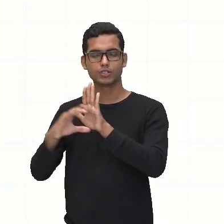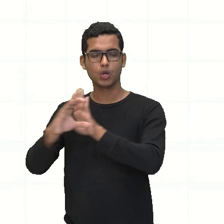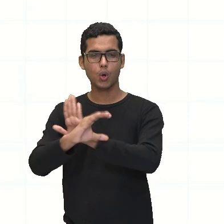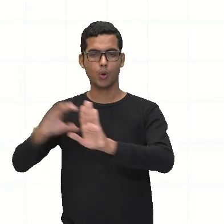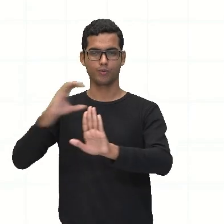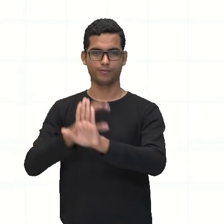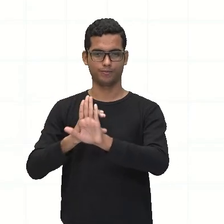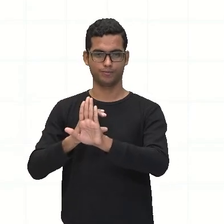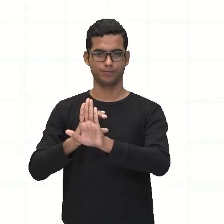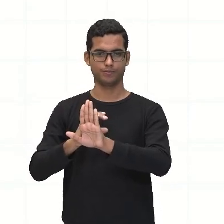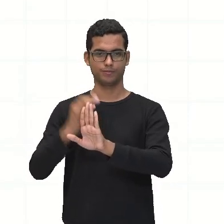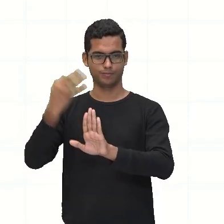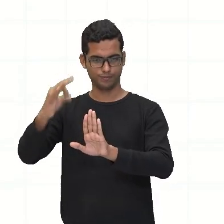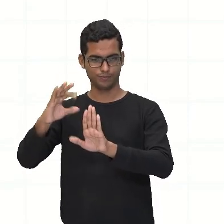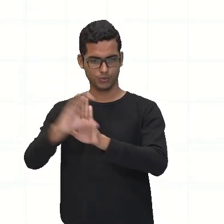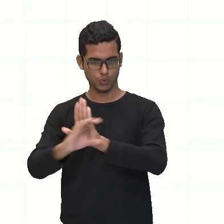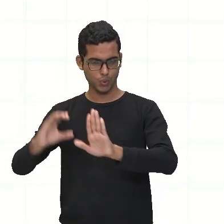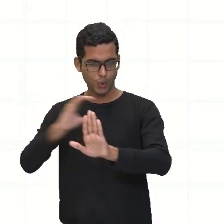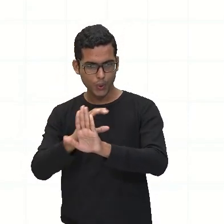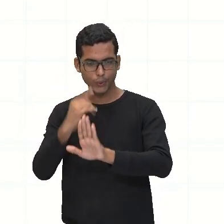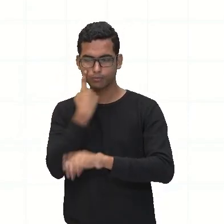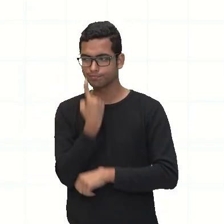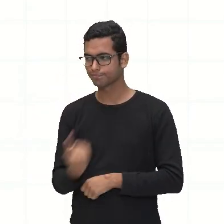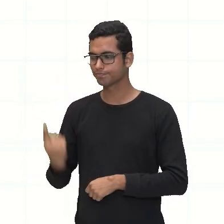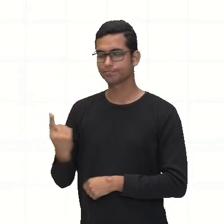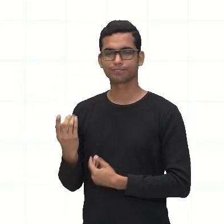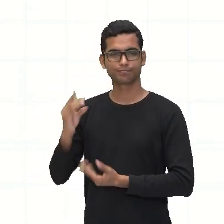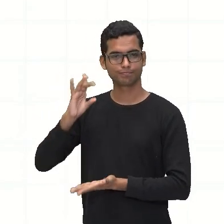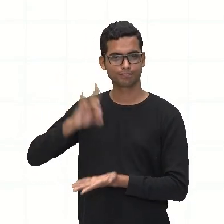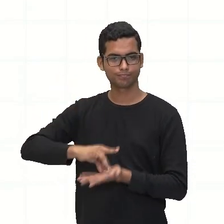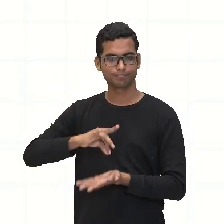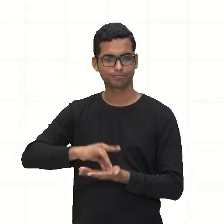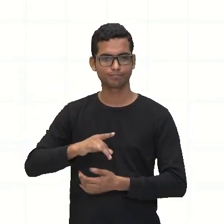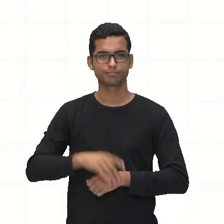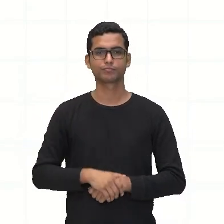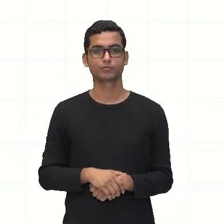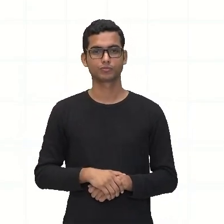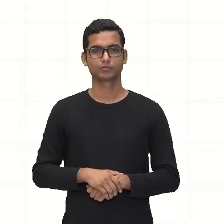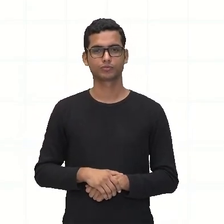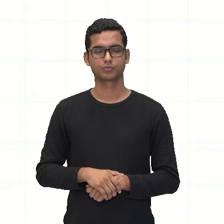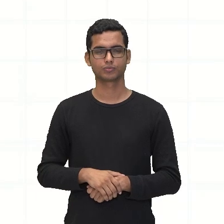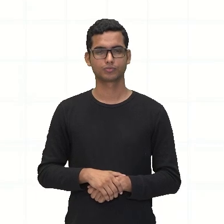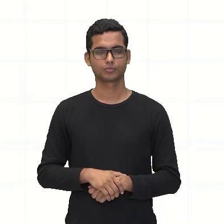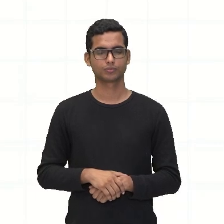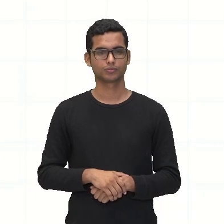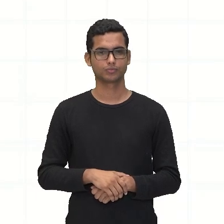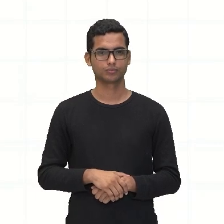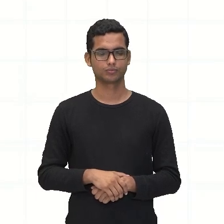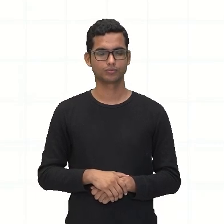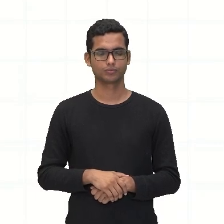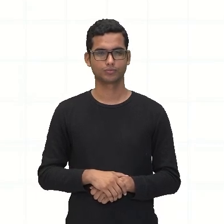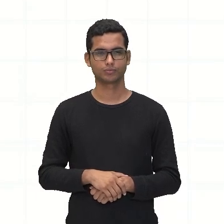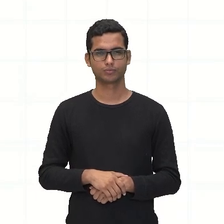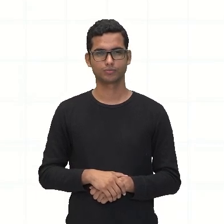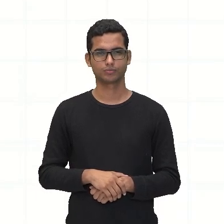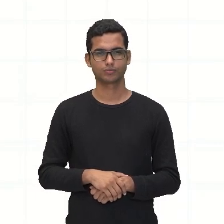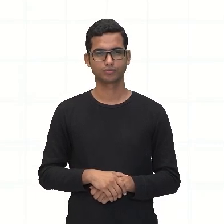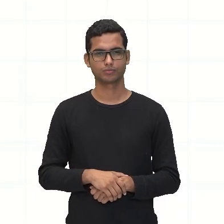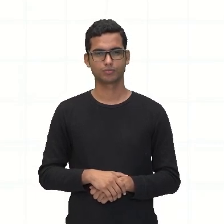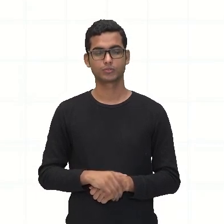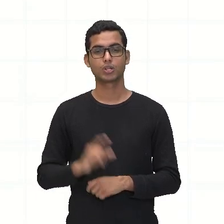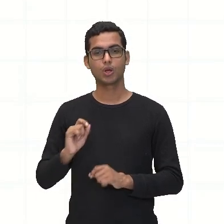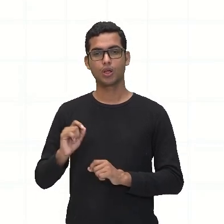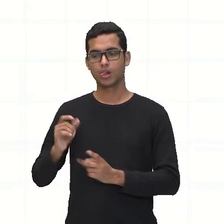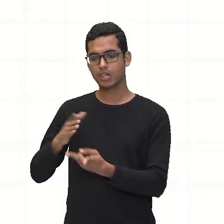conotativo, certo? Você tem aqui o sentido conotativo, o sentido que